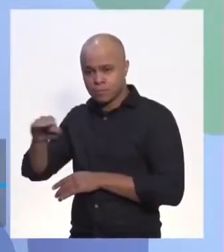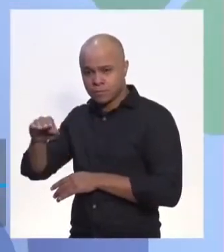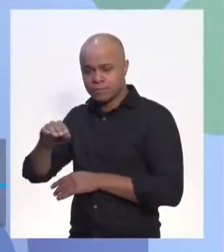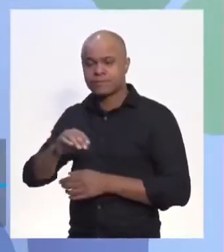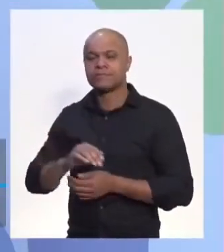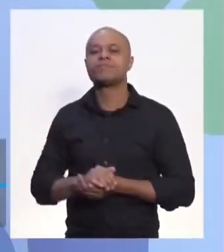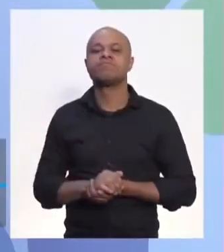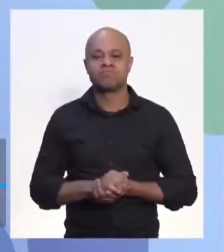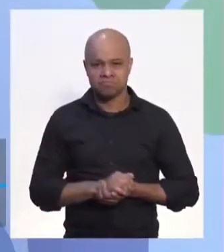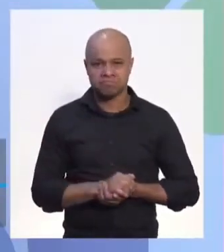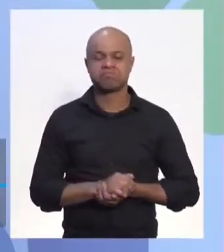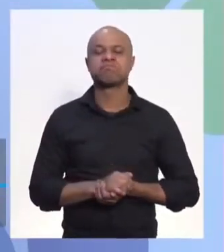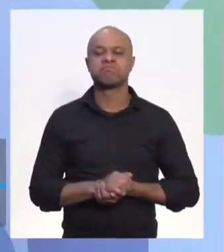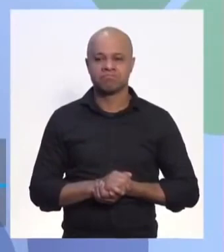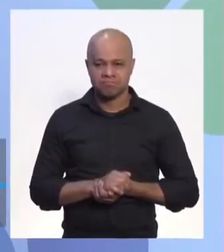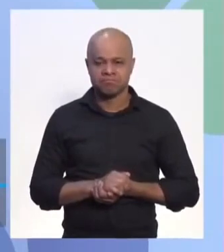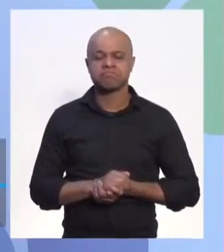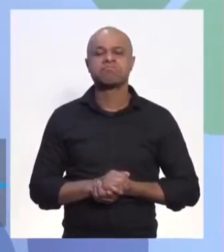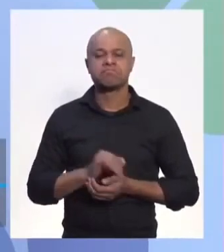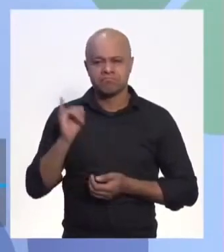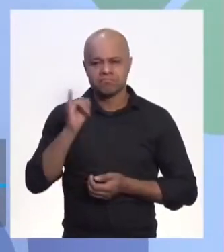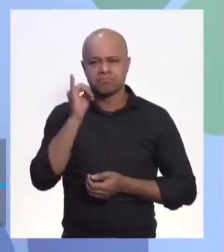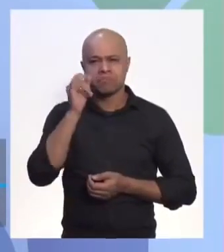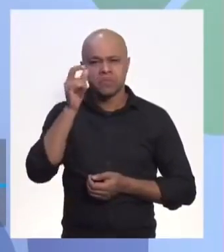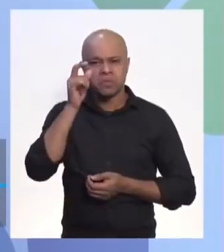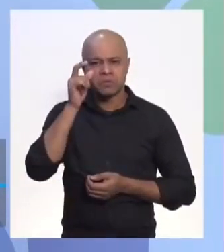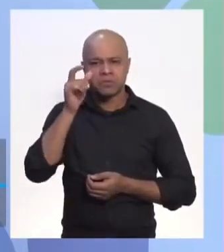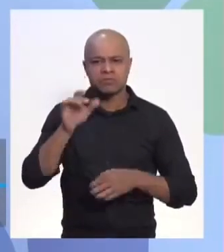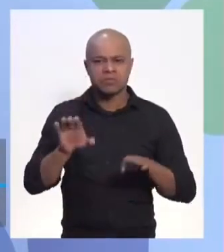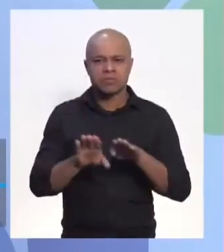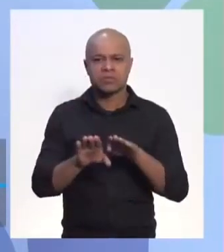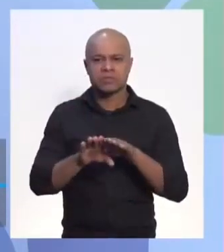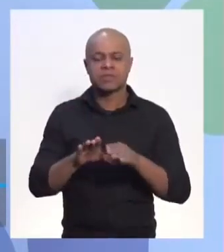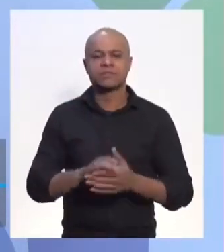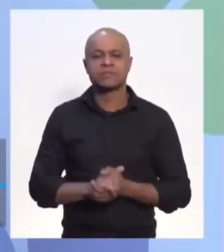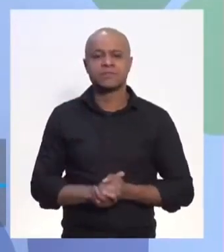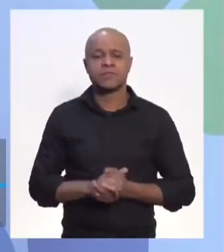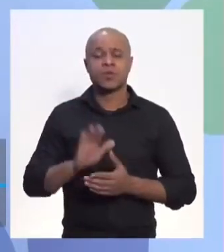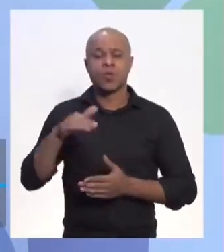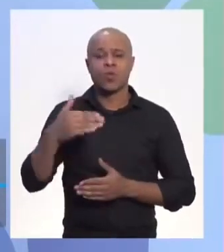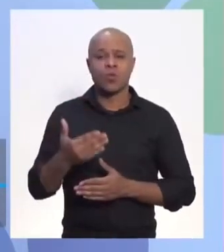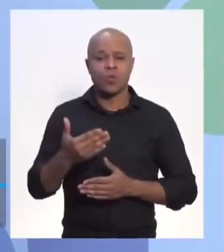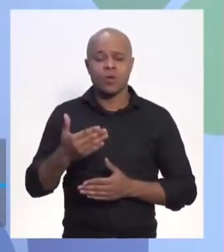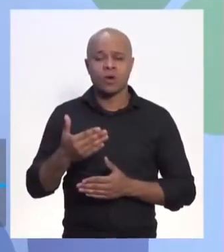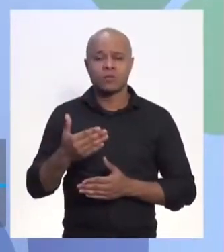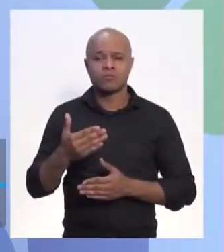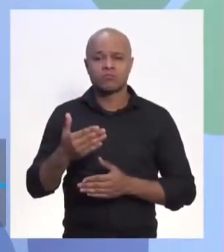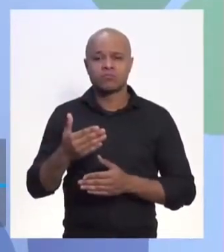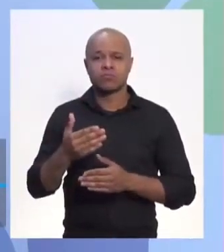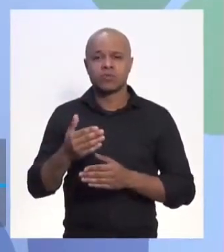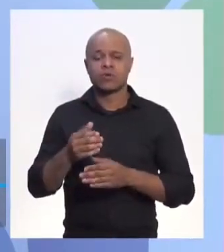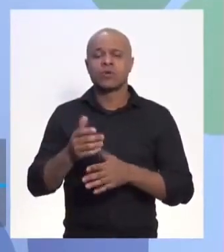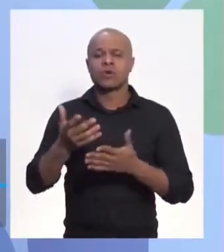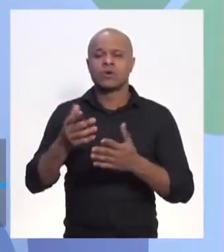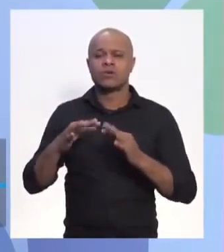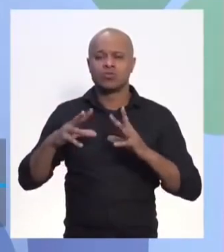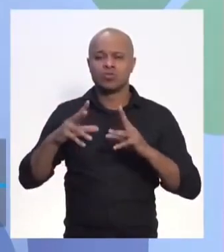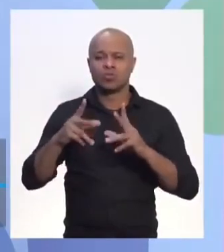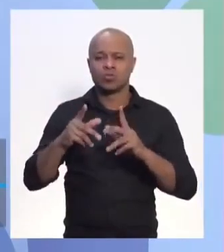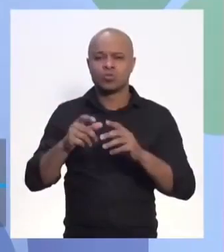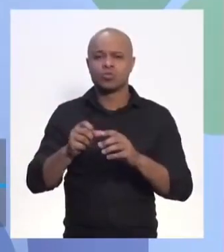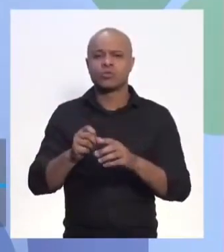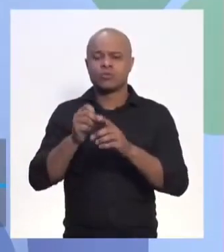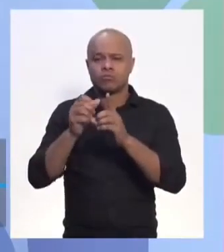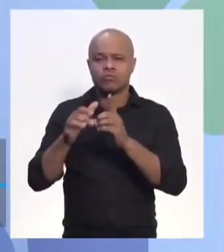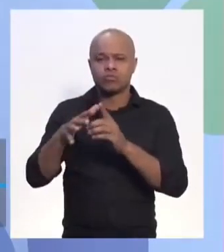do horizonte. Sim. Quando a gente, verdade. acabar aí a nossa pandemia, a gente poder voltar a ir às praias, né? Daí Porque a gente ainda não